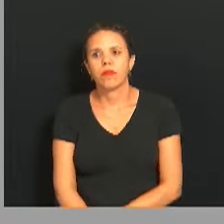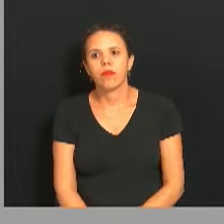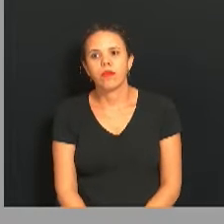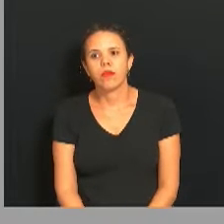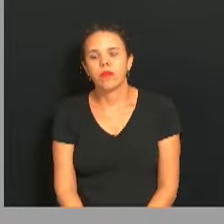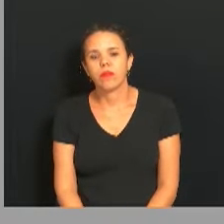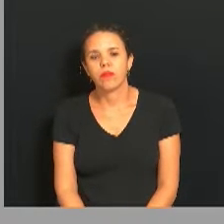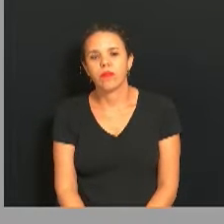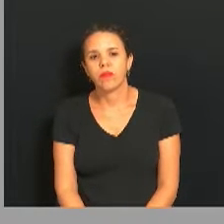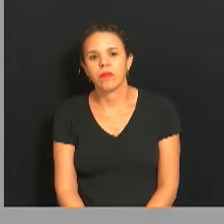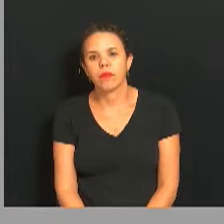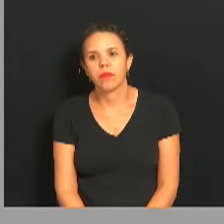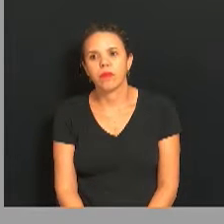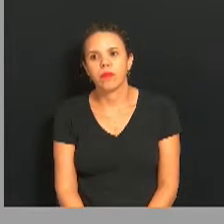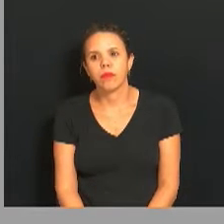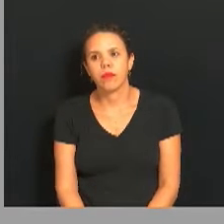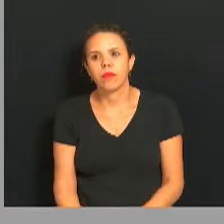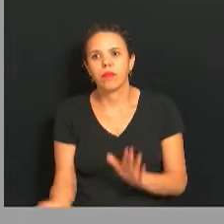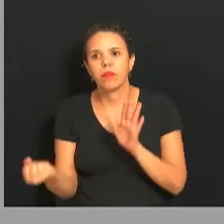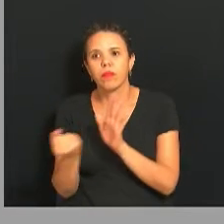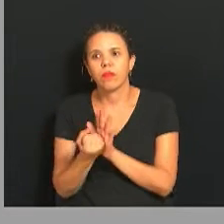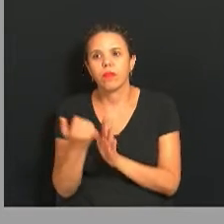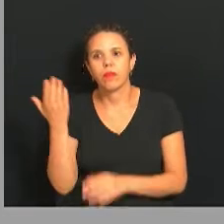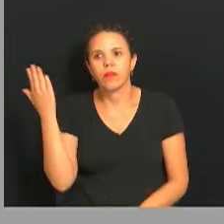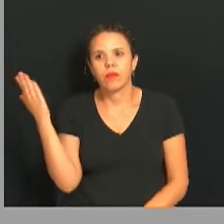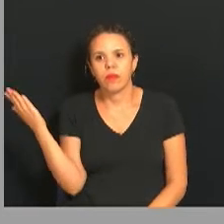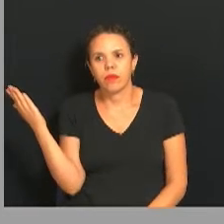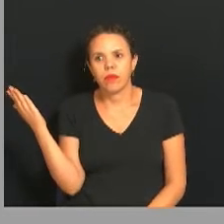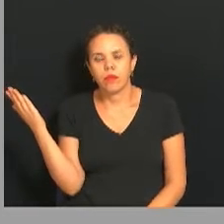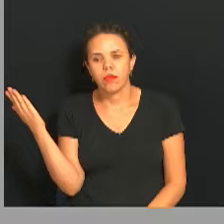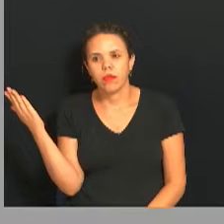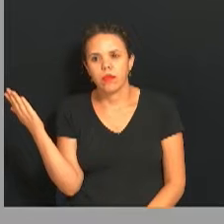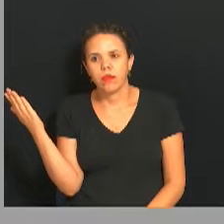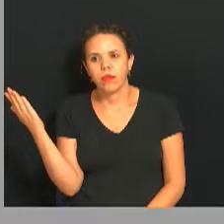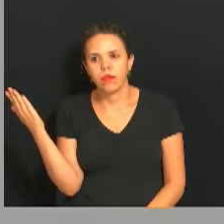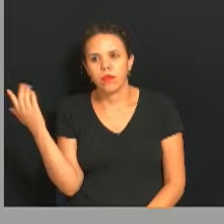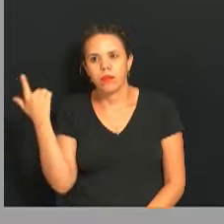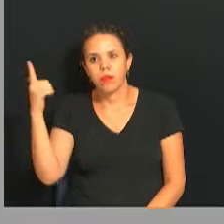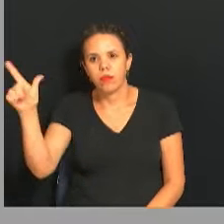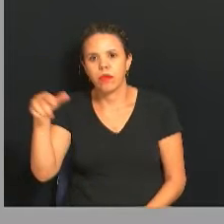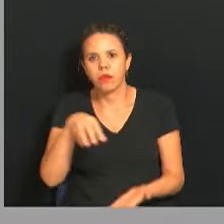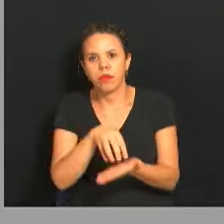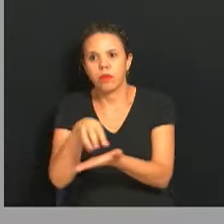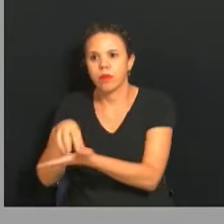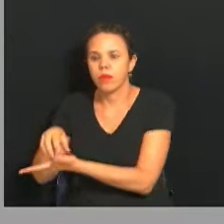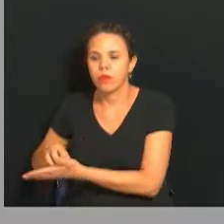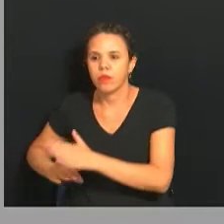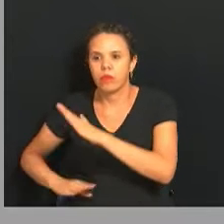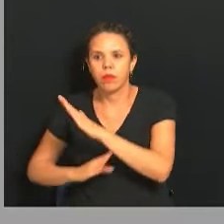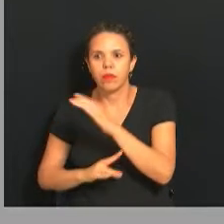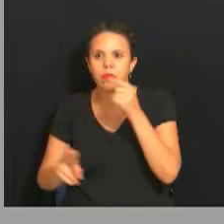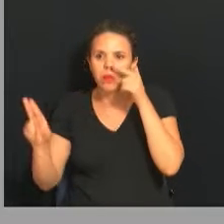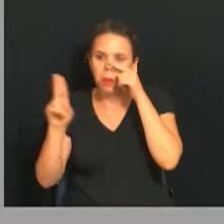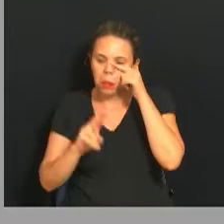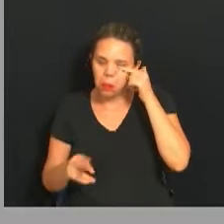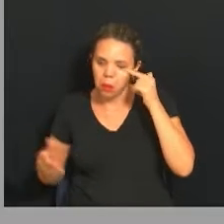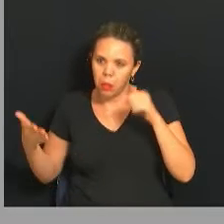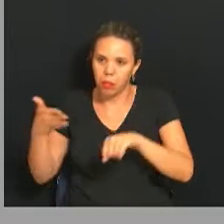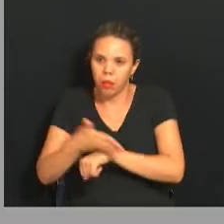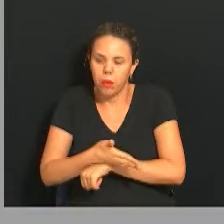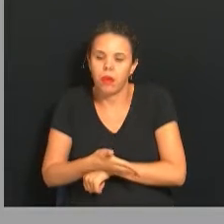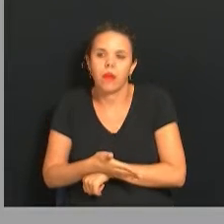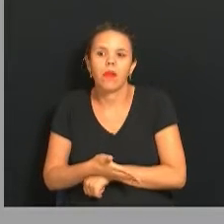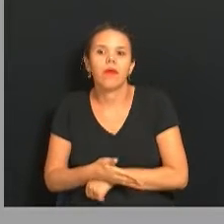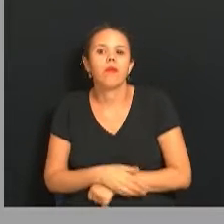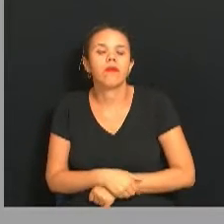Fala BR. É o logotipo da ferramenta integrada com outros órgãos que a Câmara usa para o acesso à